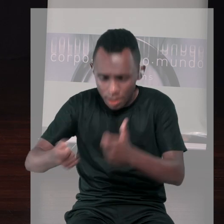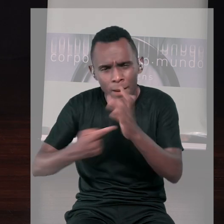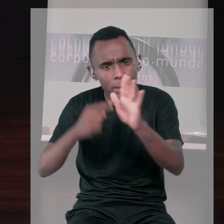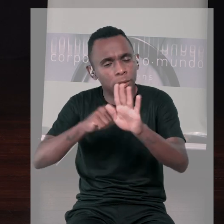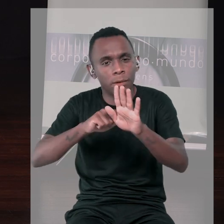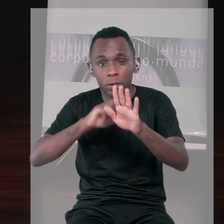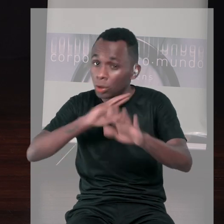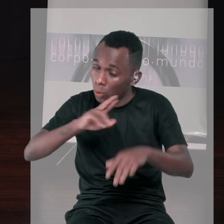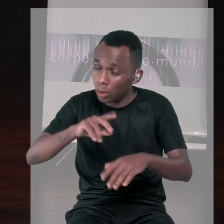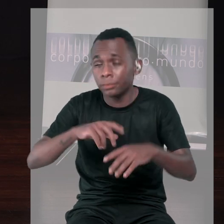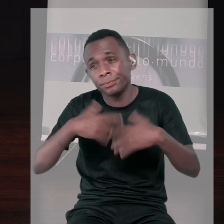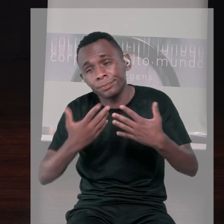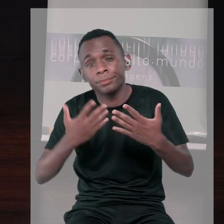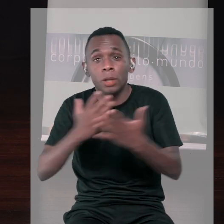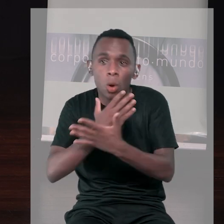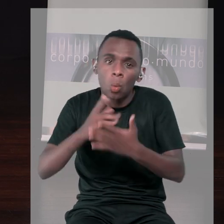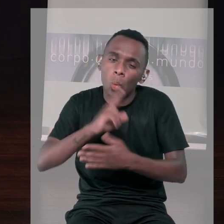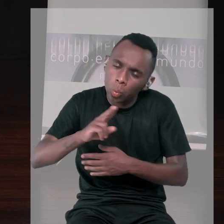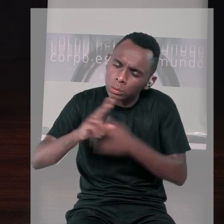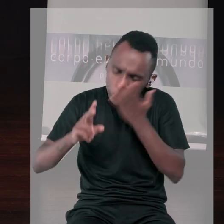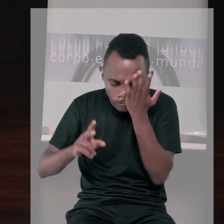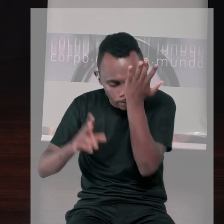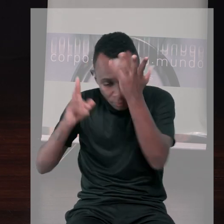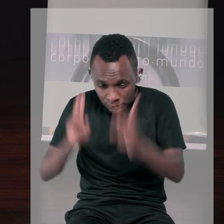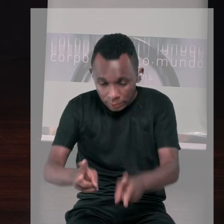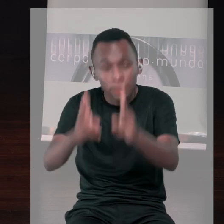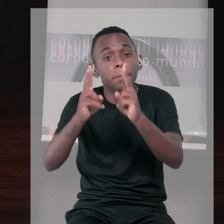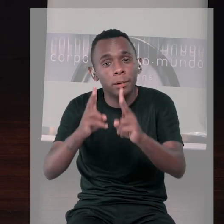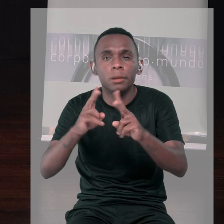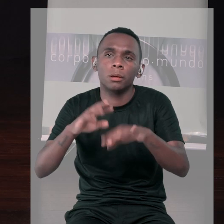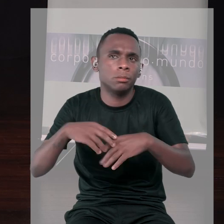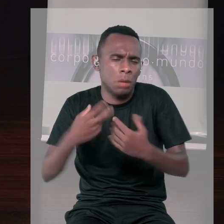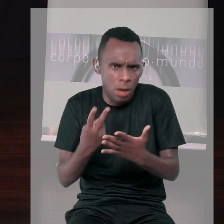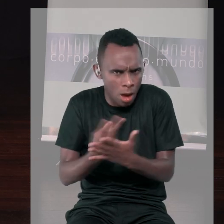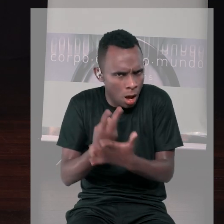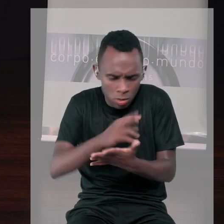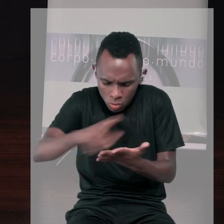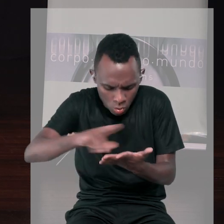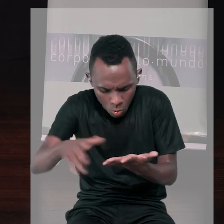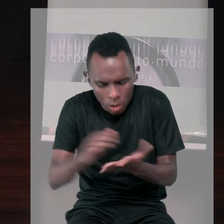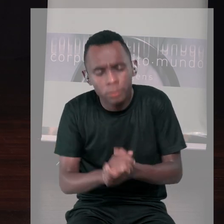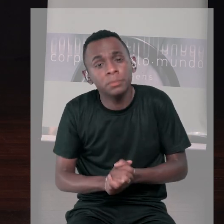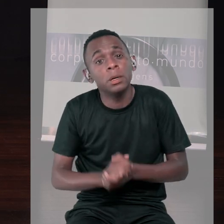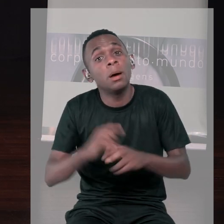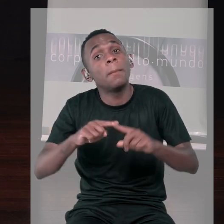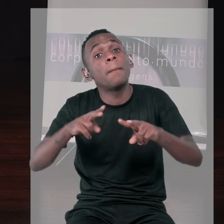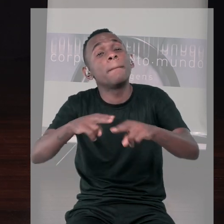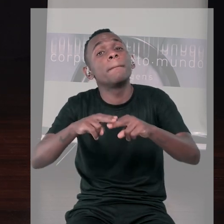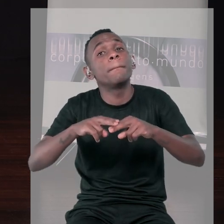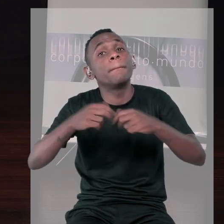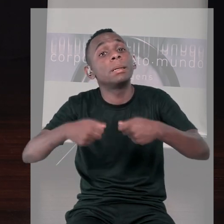a use o tempo todo, né, e não tem nada de errado, que metáforas estão aí para isso, mas é preciso tomar cuidado, né, por isso que